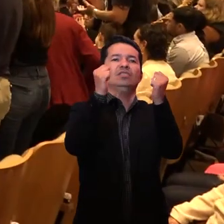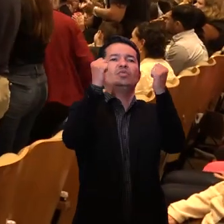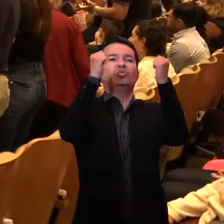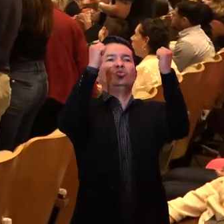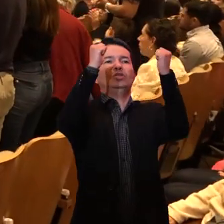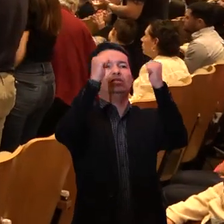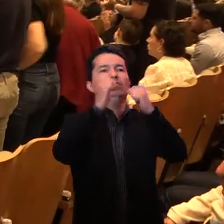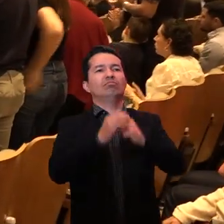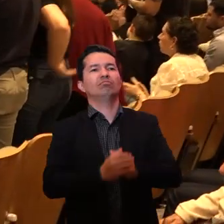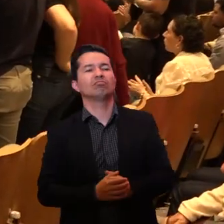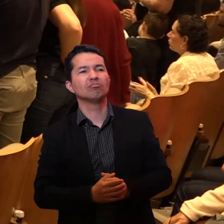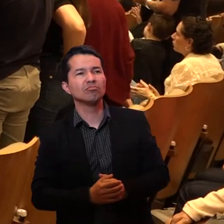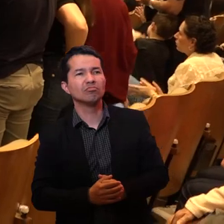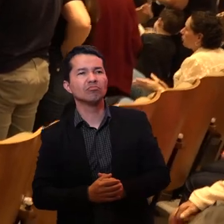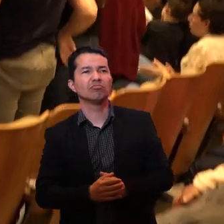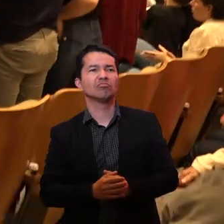aleluia.